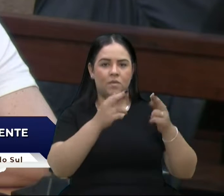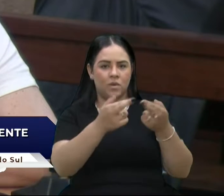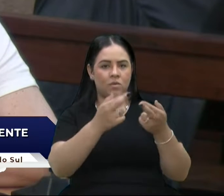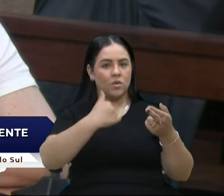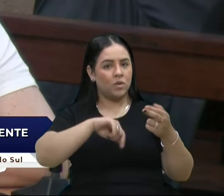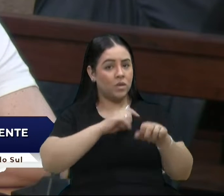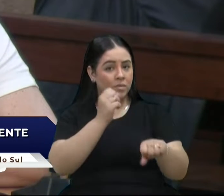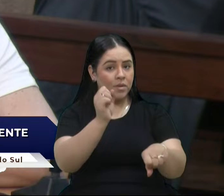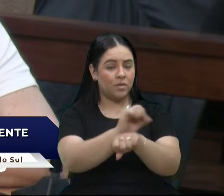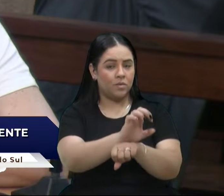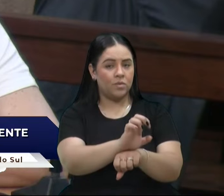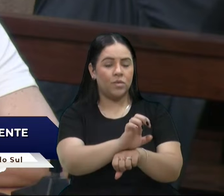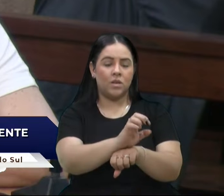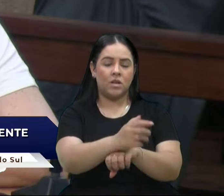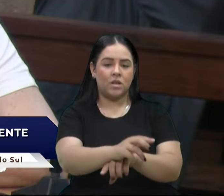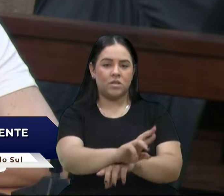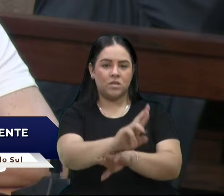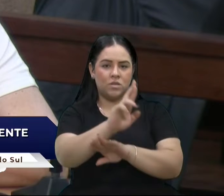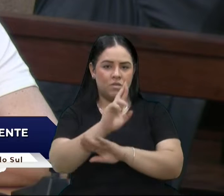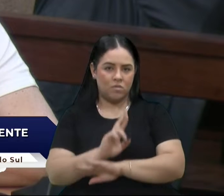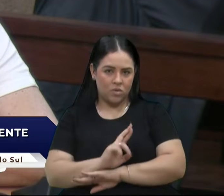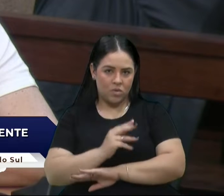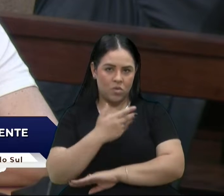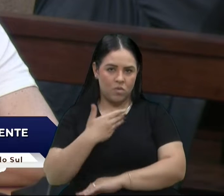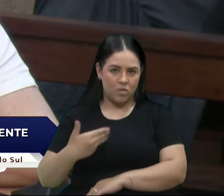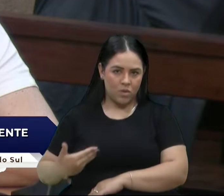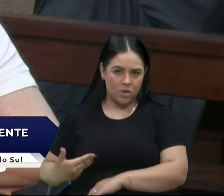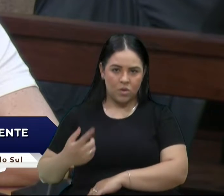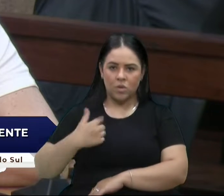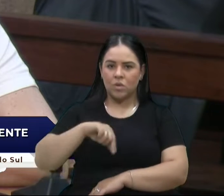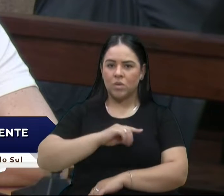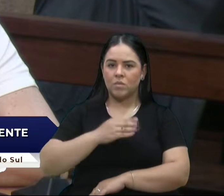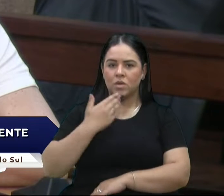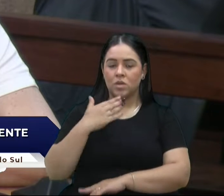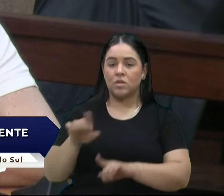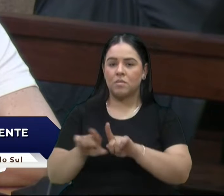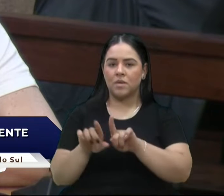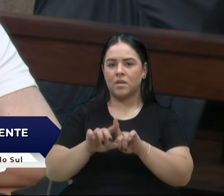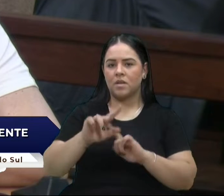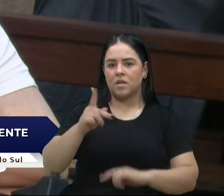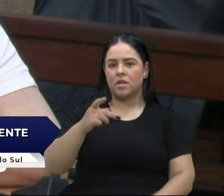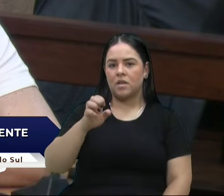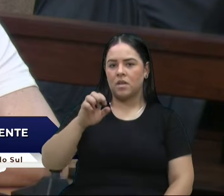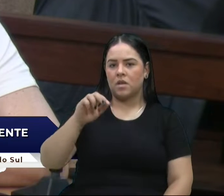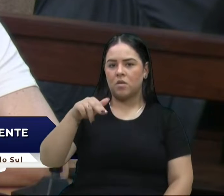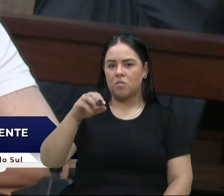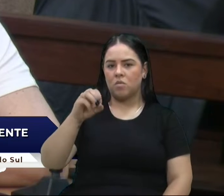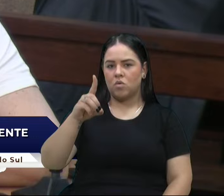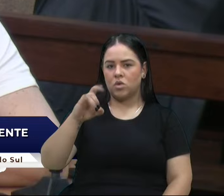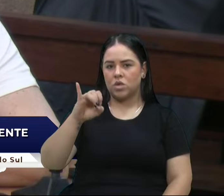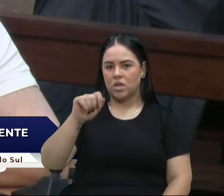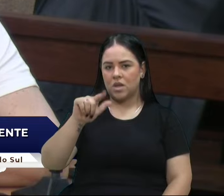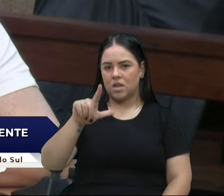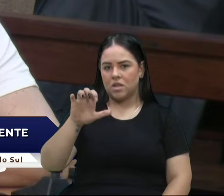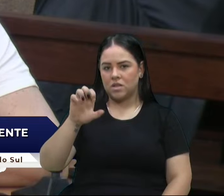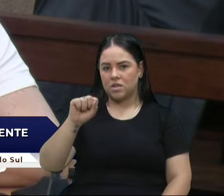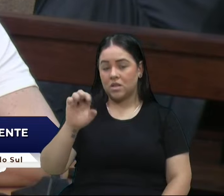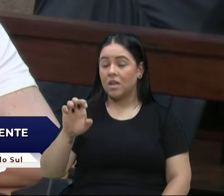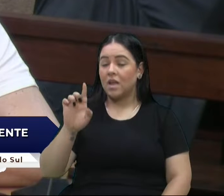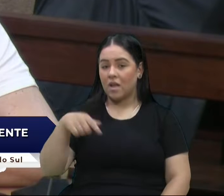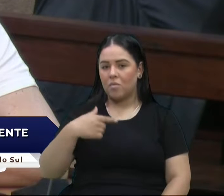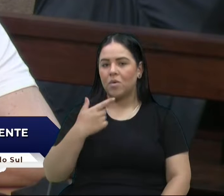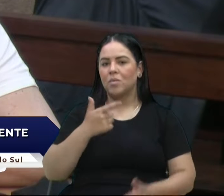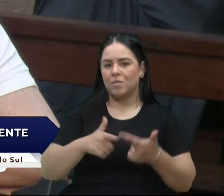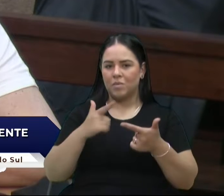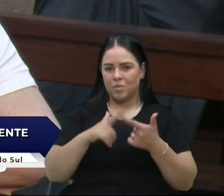parecer do Estado. Pedimos habilitação em hemodiálise também, que é um problema para o município. Hoje, lá no hospital, nós ficamos